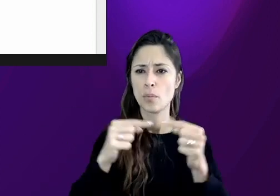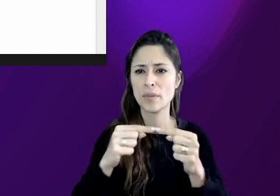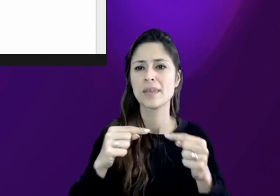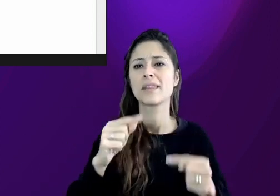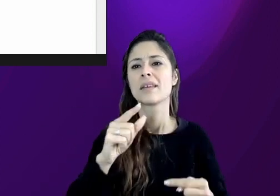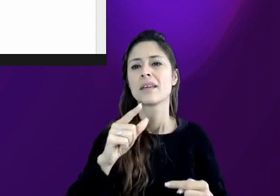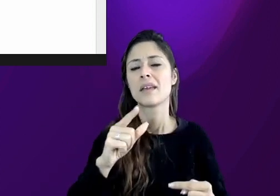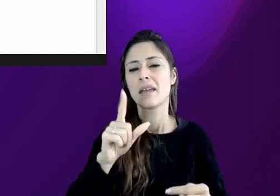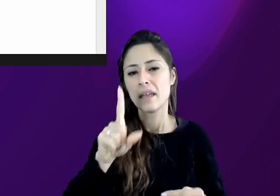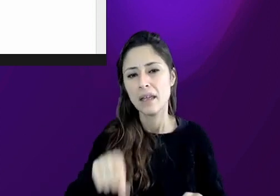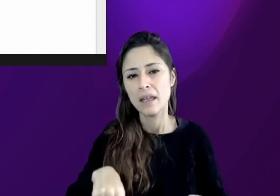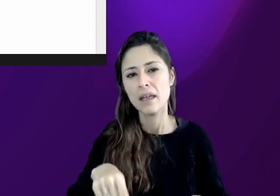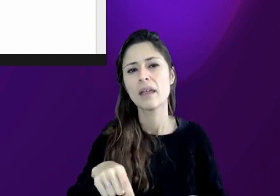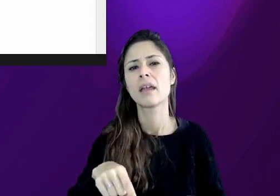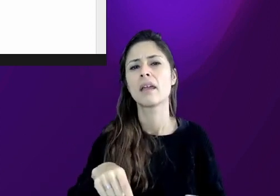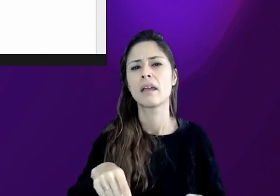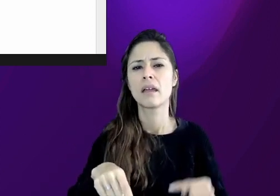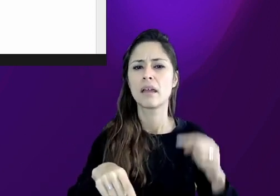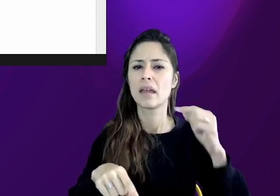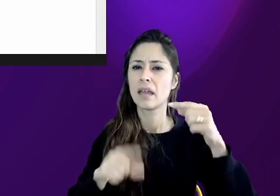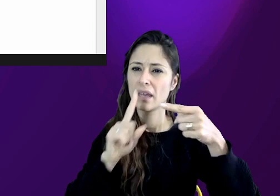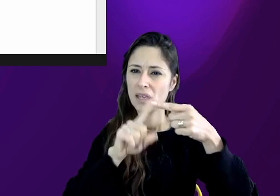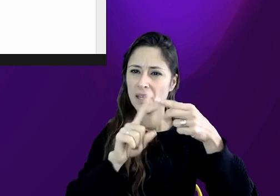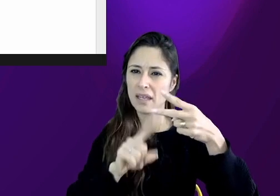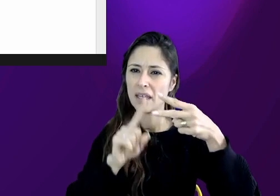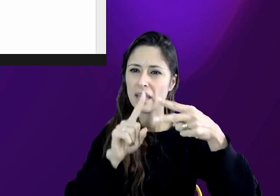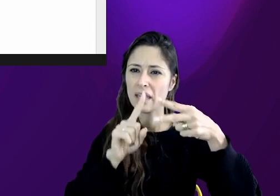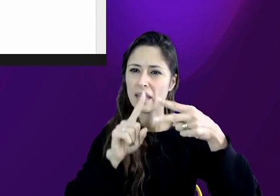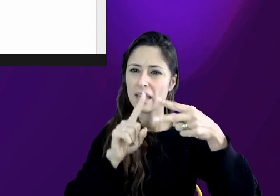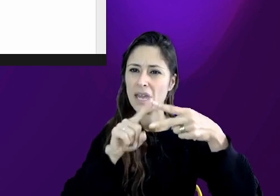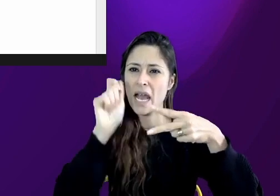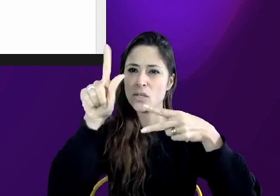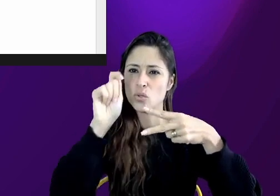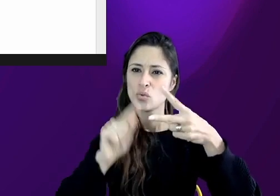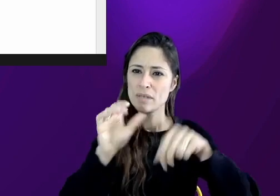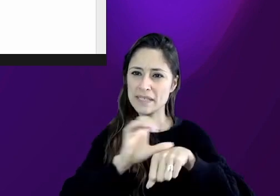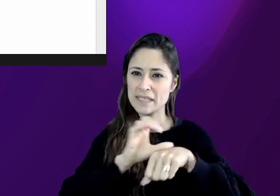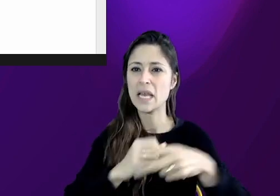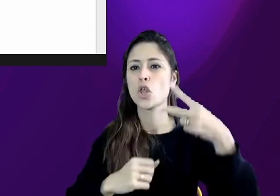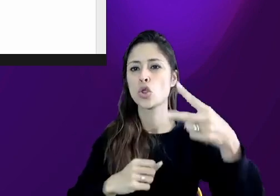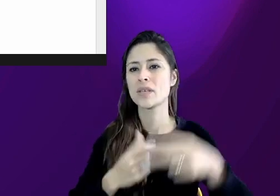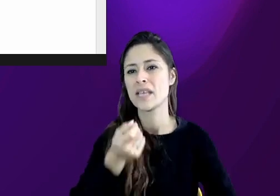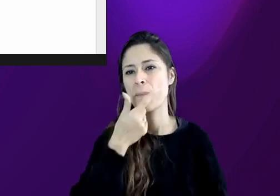que é a nab-paclitaxel com gemcitabina versus gemcitabina no cenário